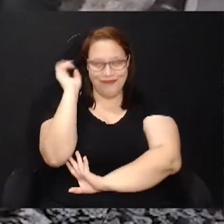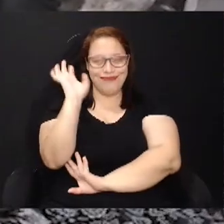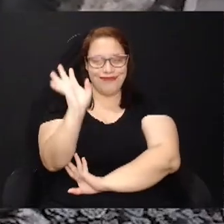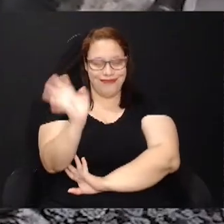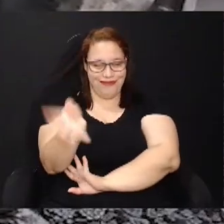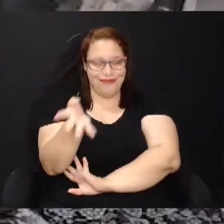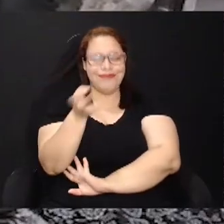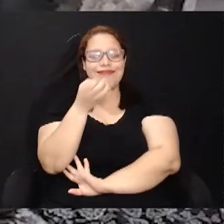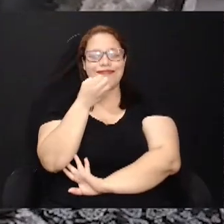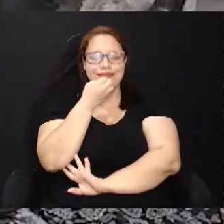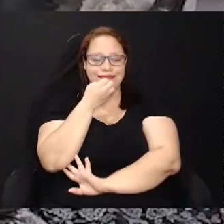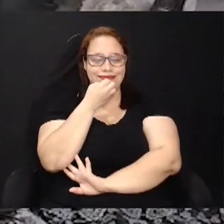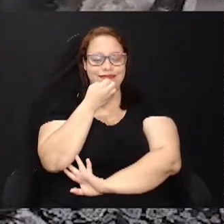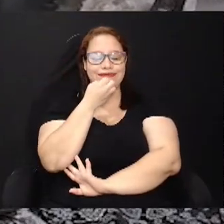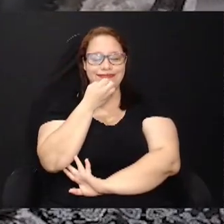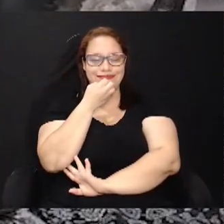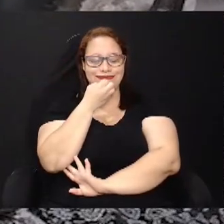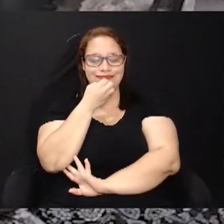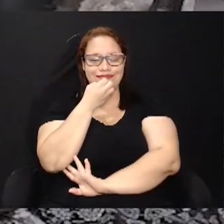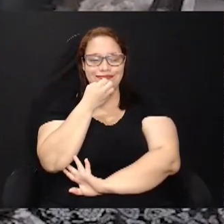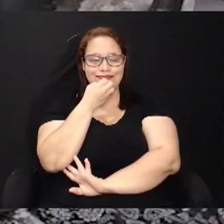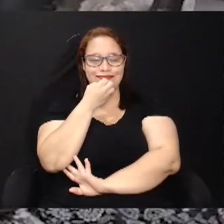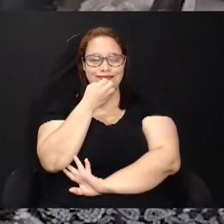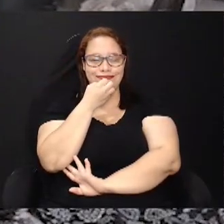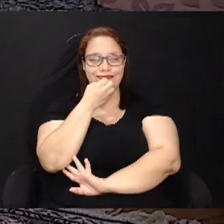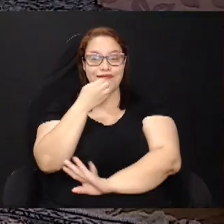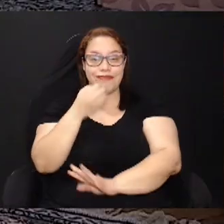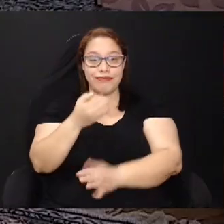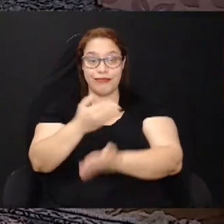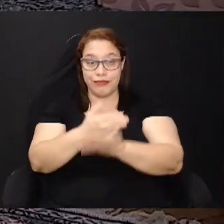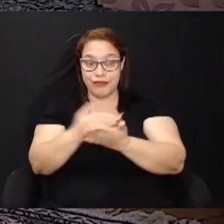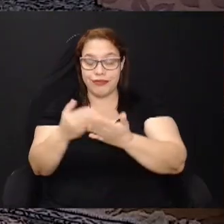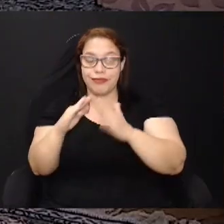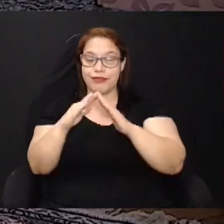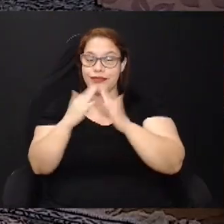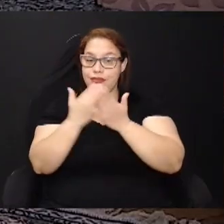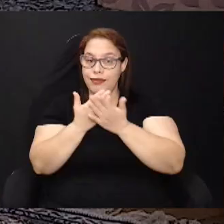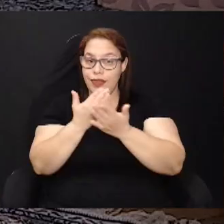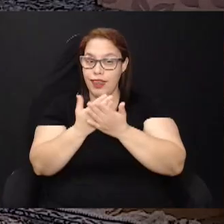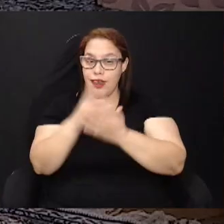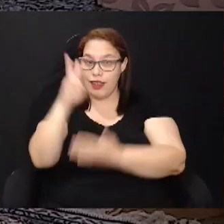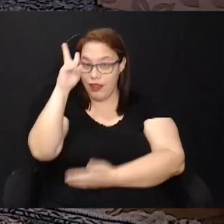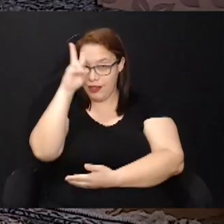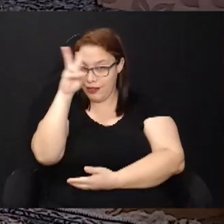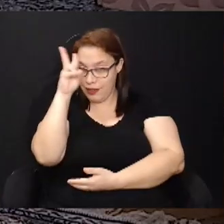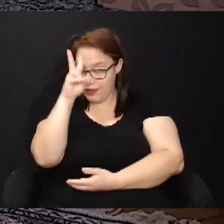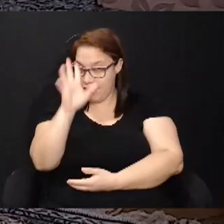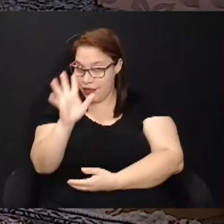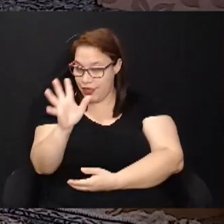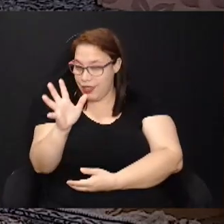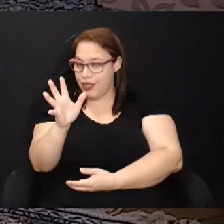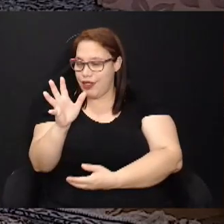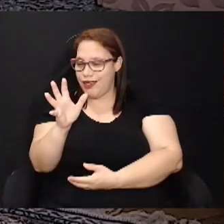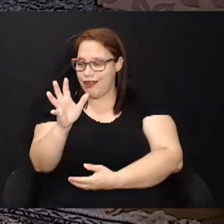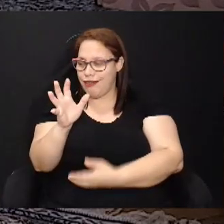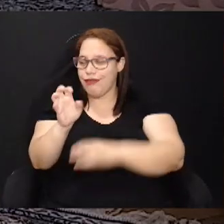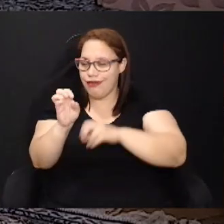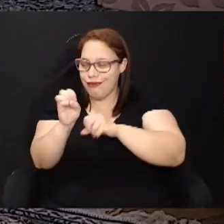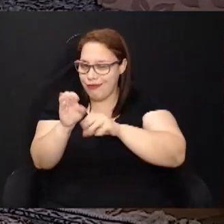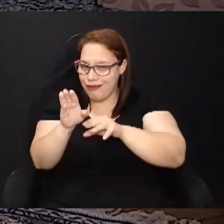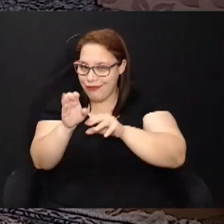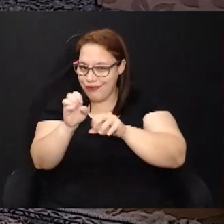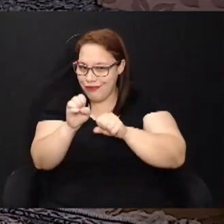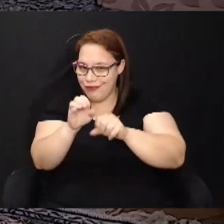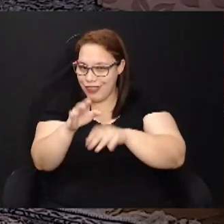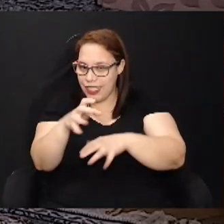ali na fase primária, escolar, a história já tem aquela função de nos fazer